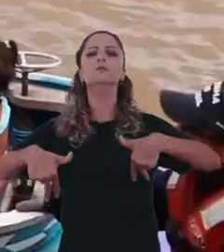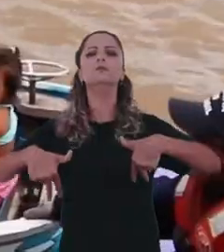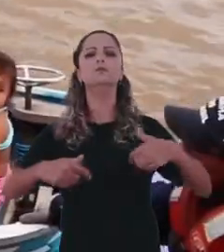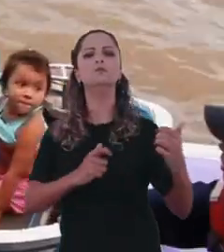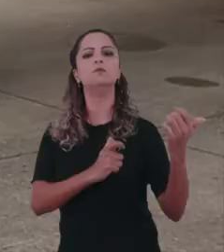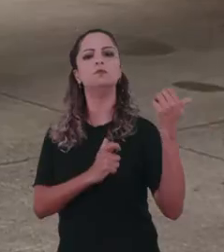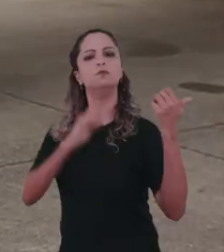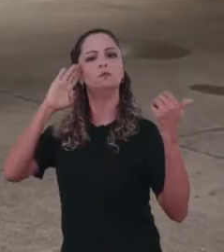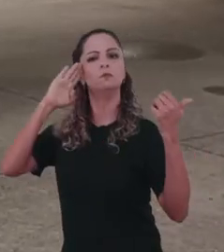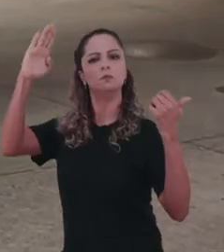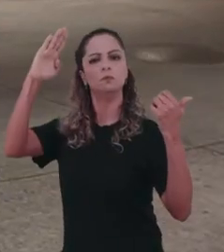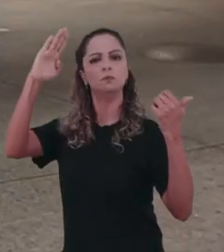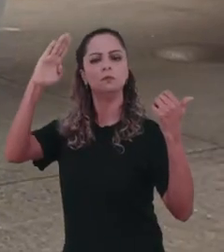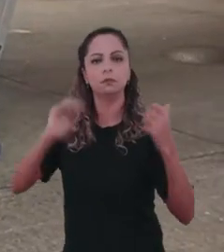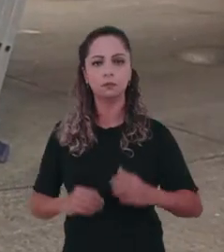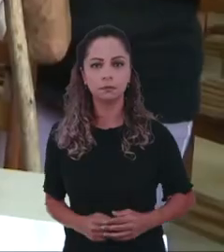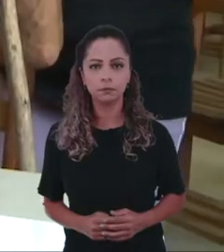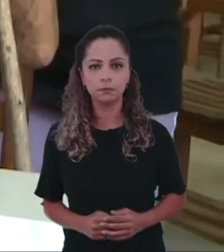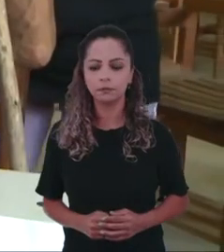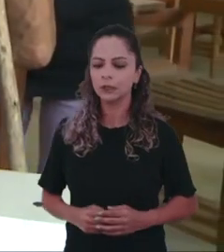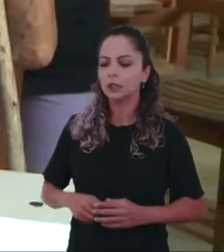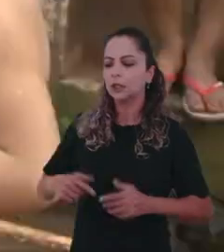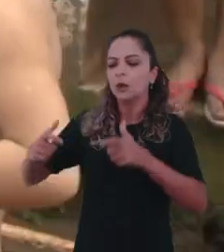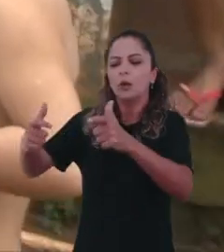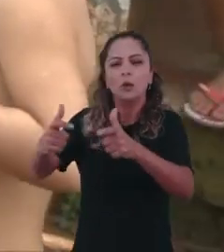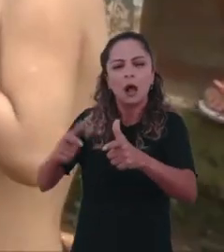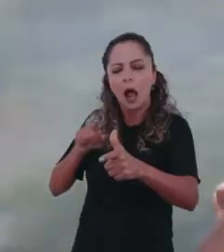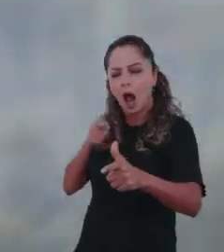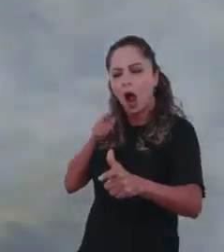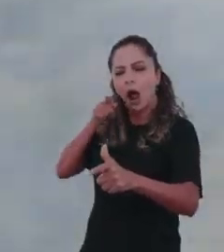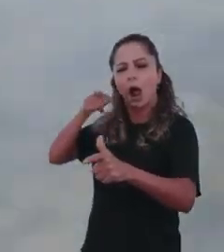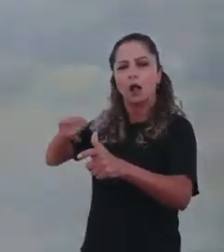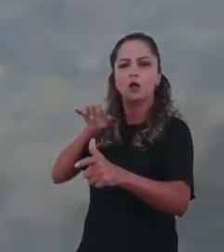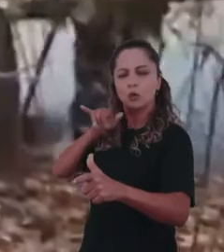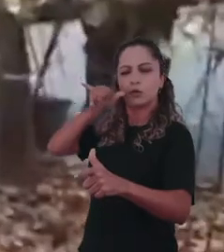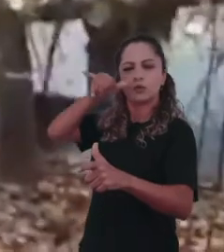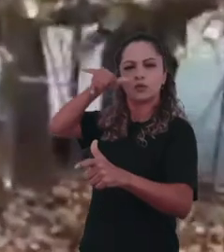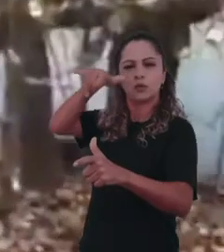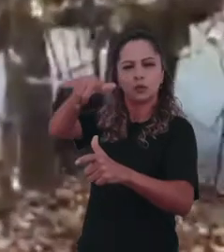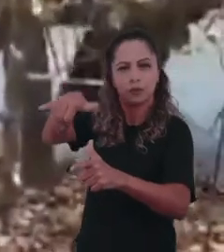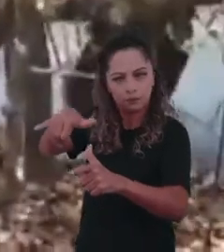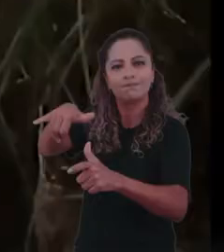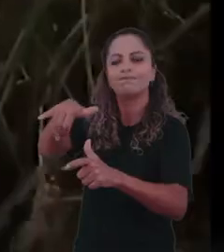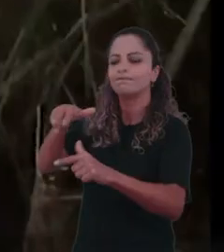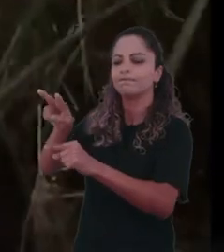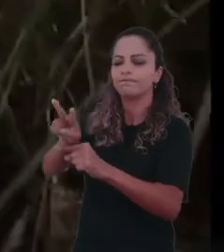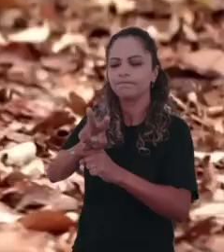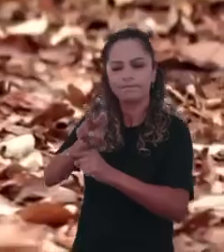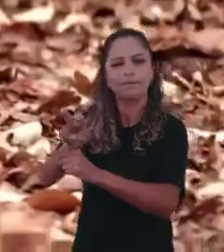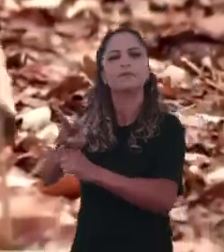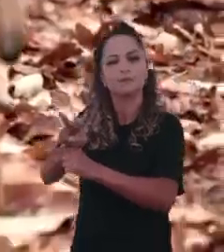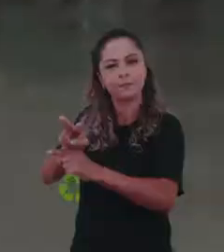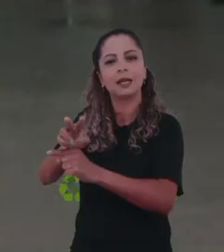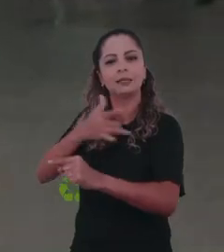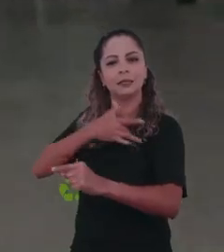resposta. Levamos saúde aos lugares mais difíceis e protegemos o meio ambiente,